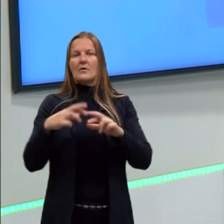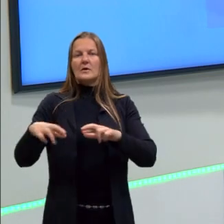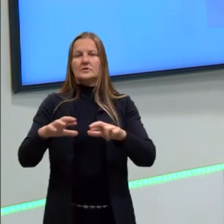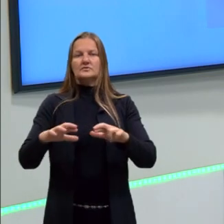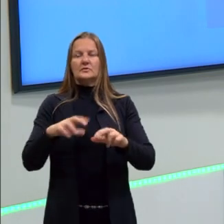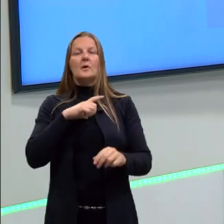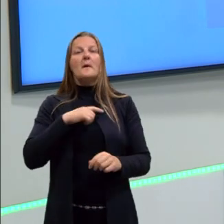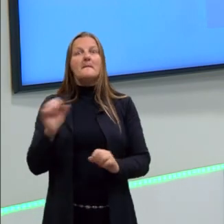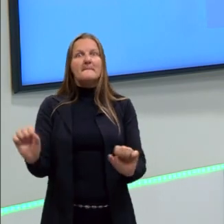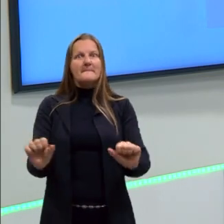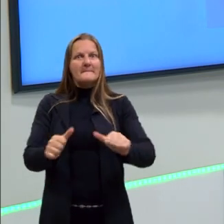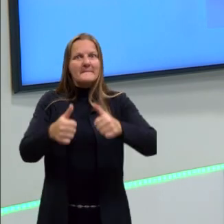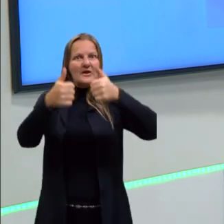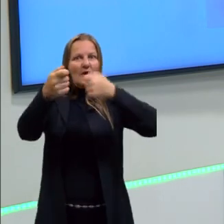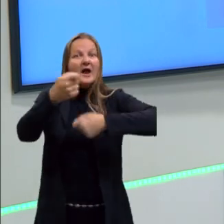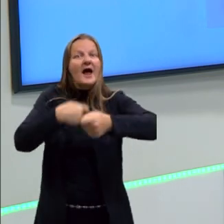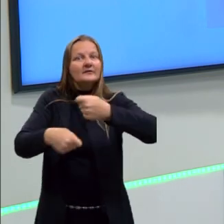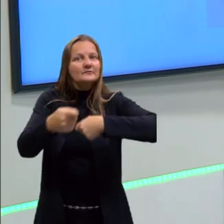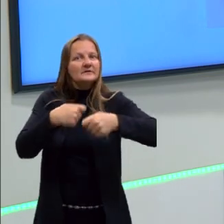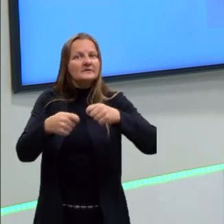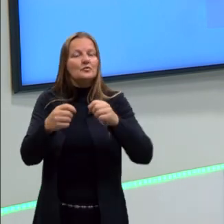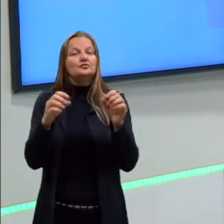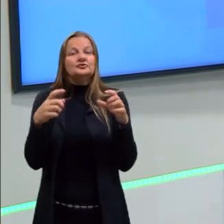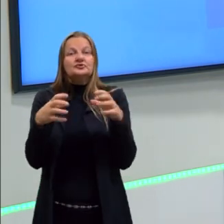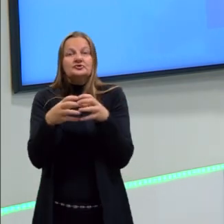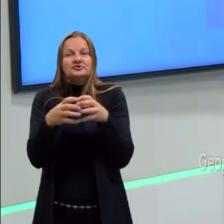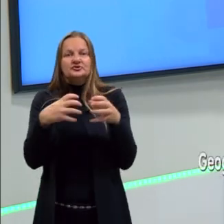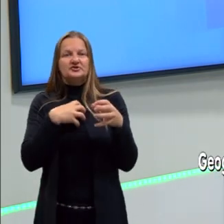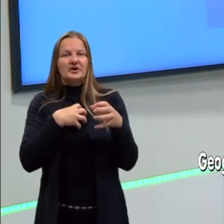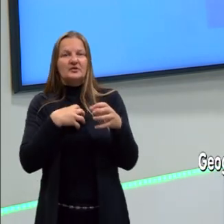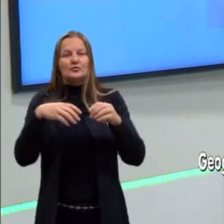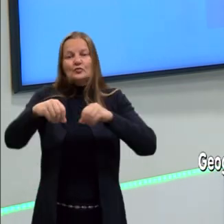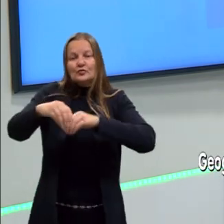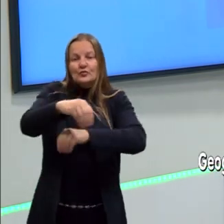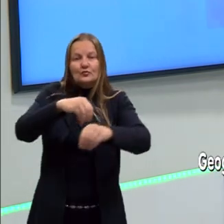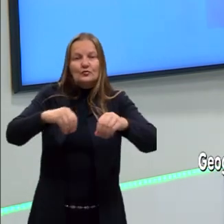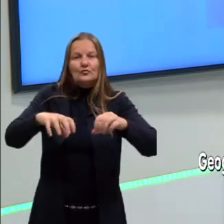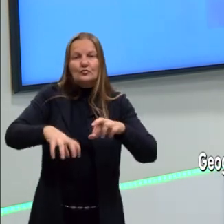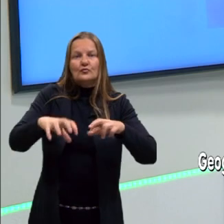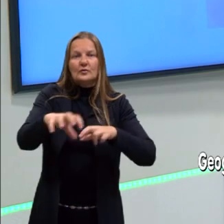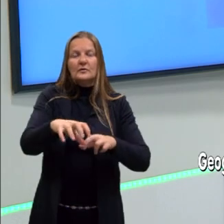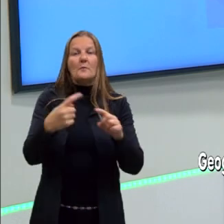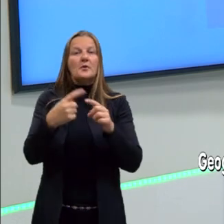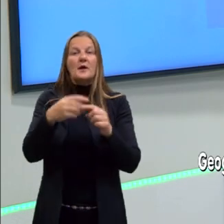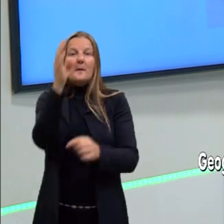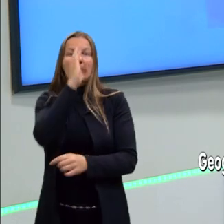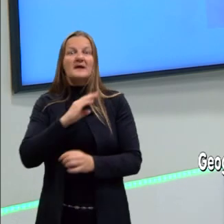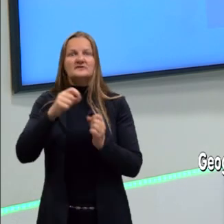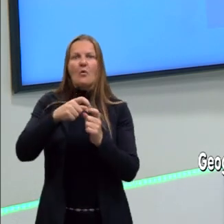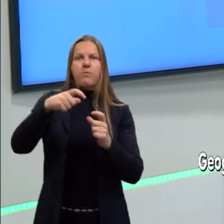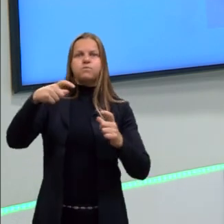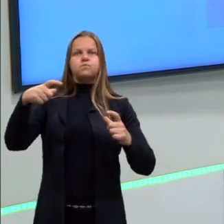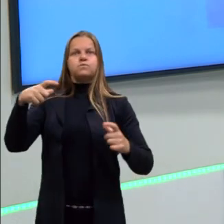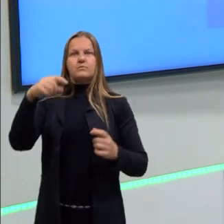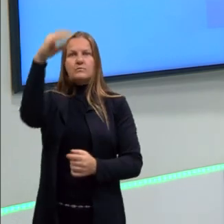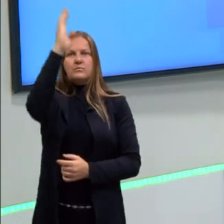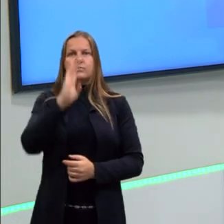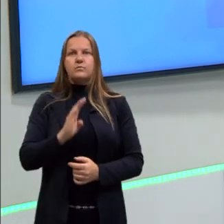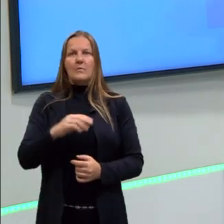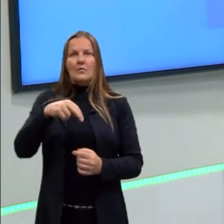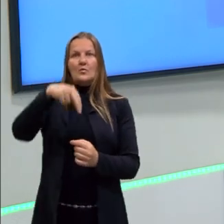não ela é para melhor gerir o nosso território nós somos um território enorme então nós temos algumas